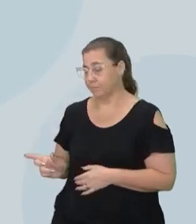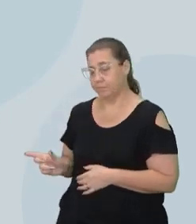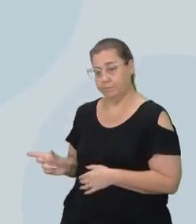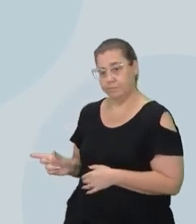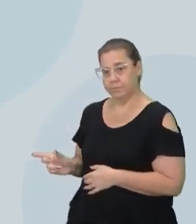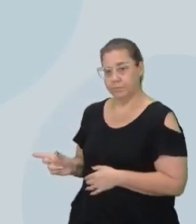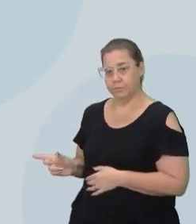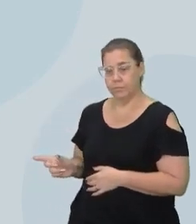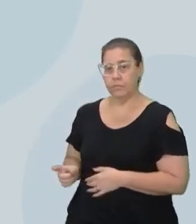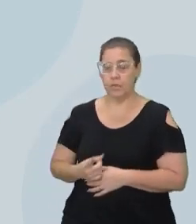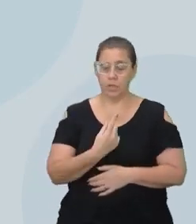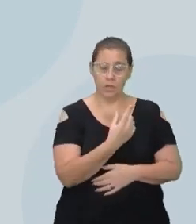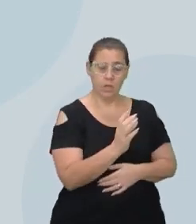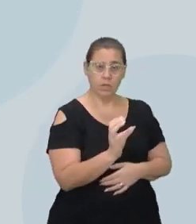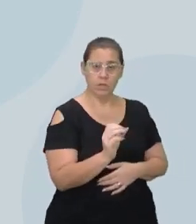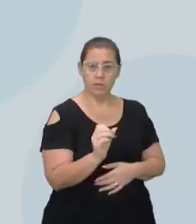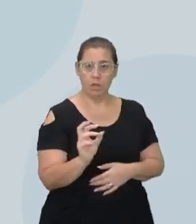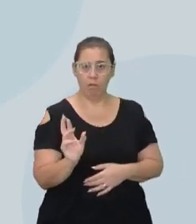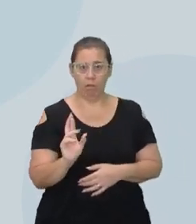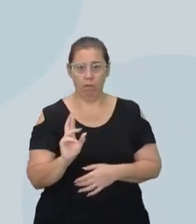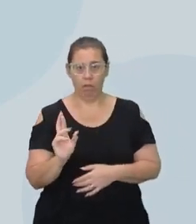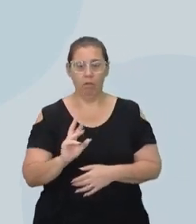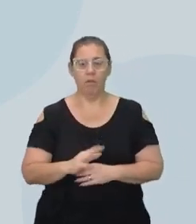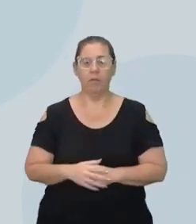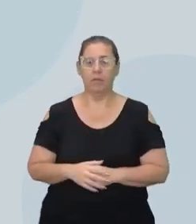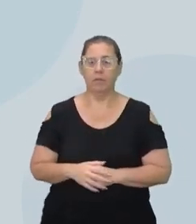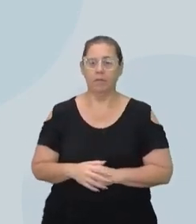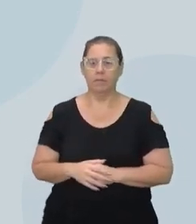valor aí era R$100. Então,